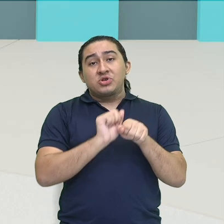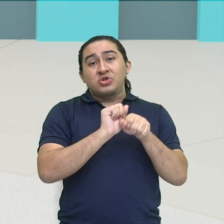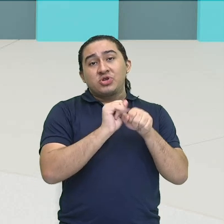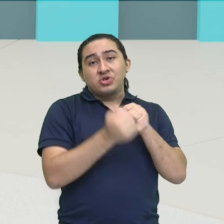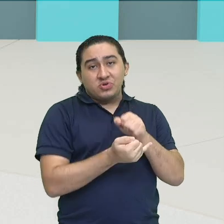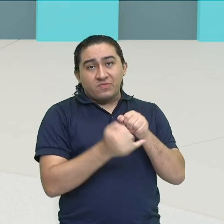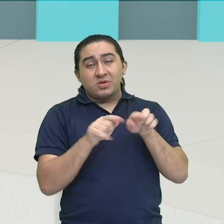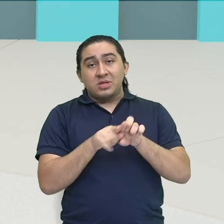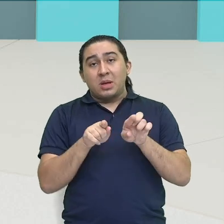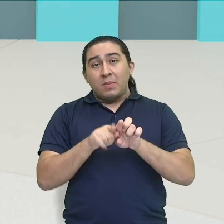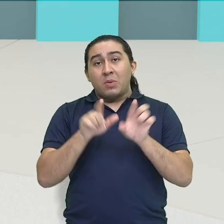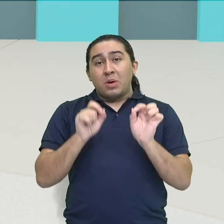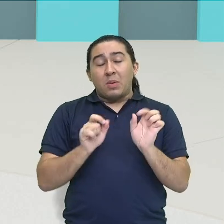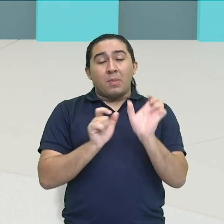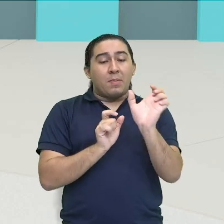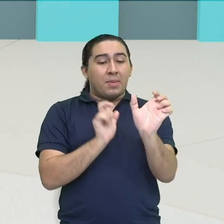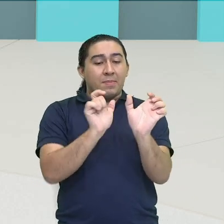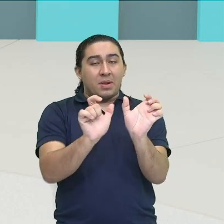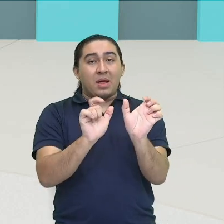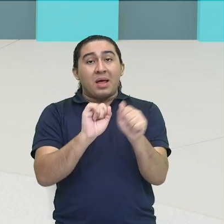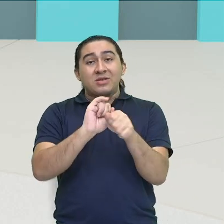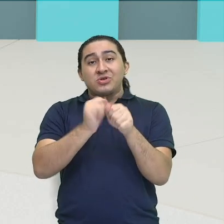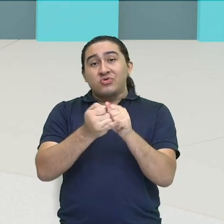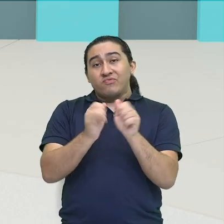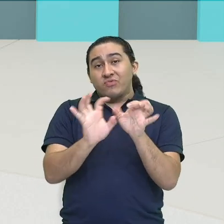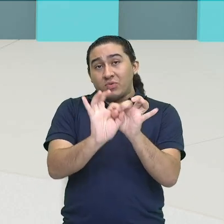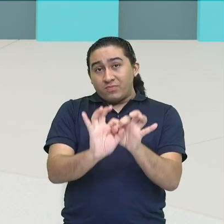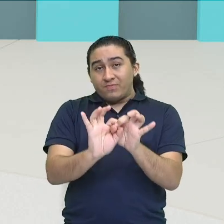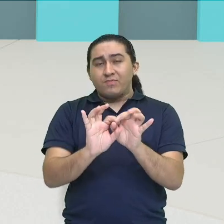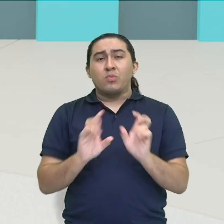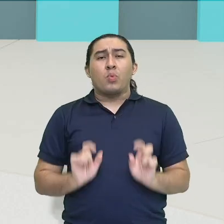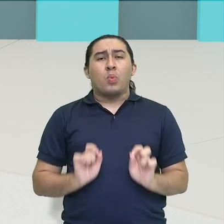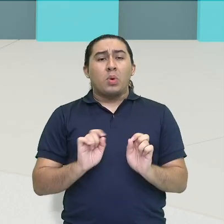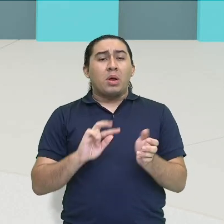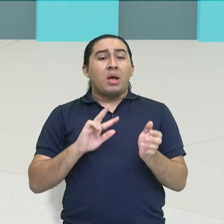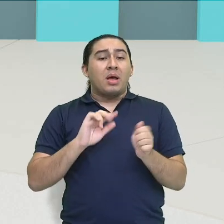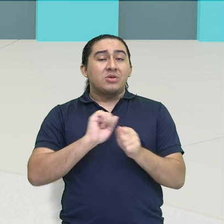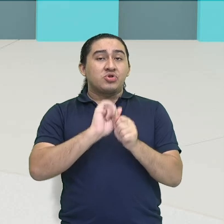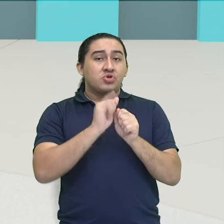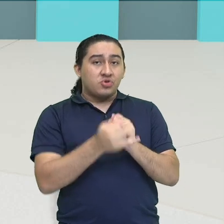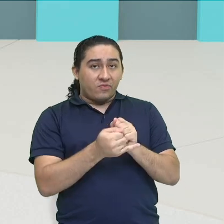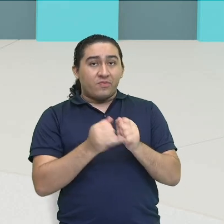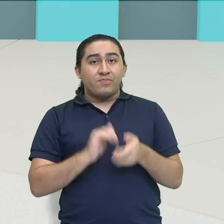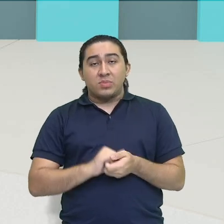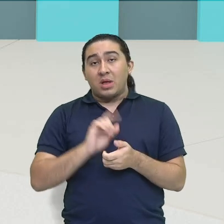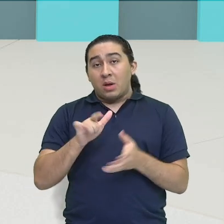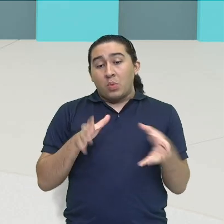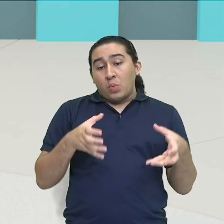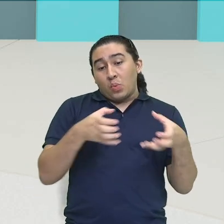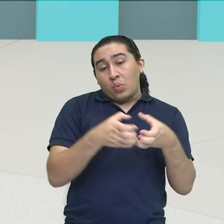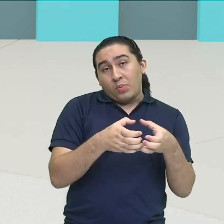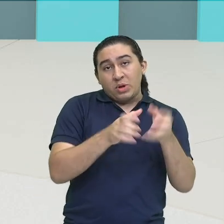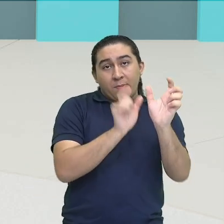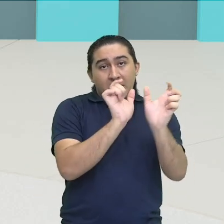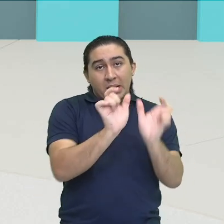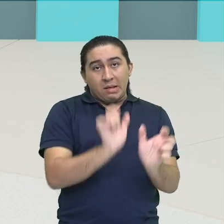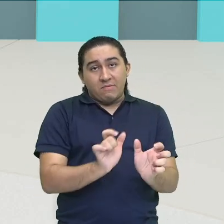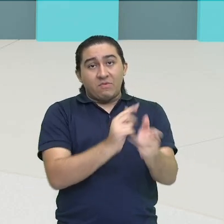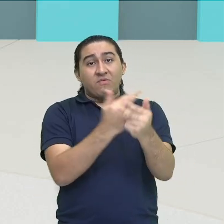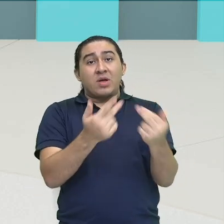uma locução adjetiva. Tá? O que é adjetivo? É a classe de palavra que tem